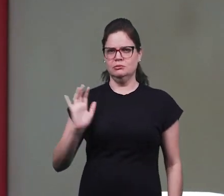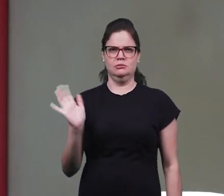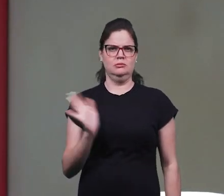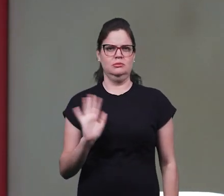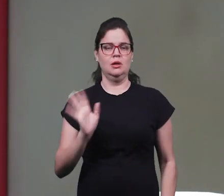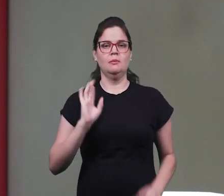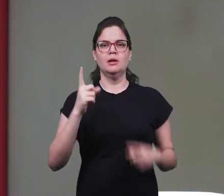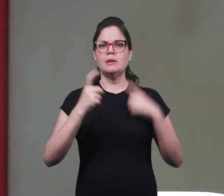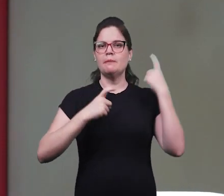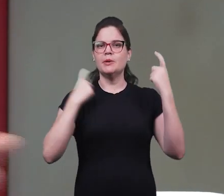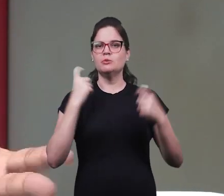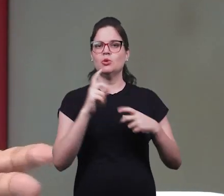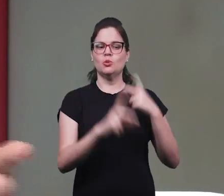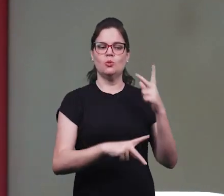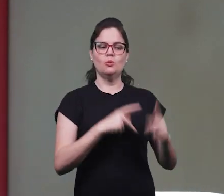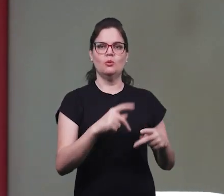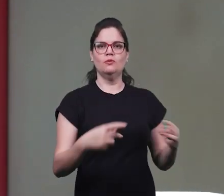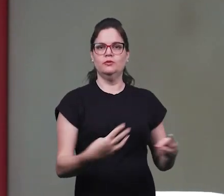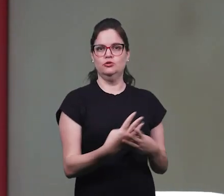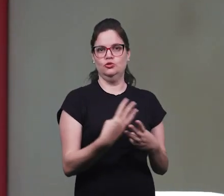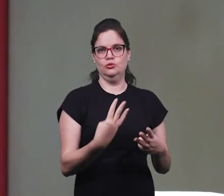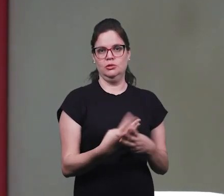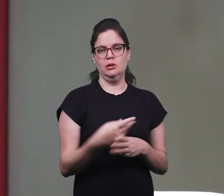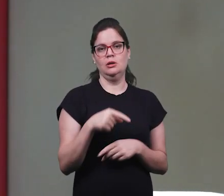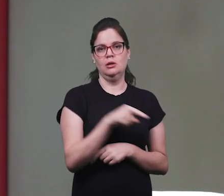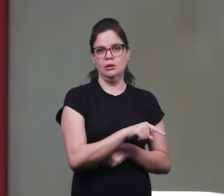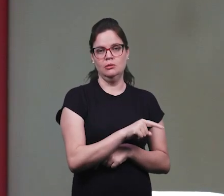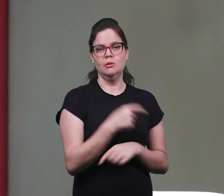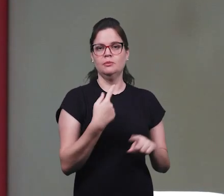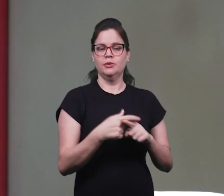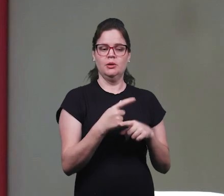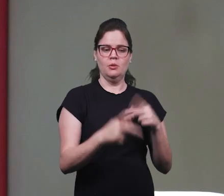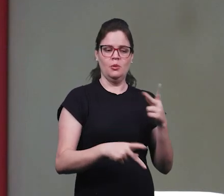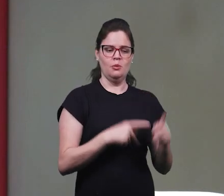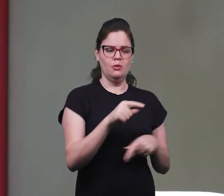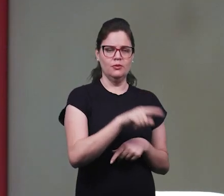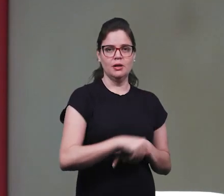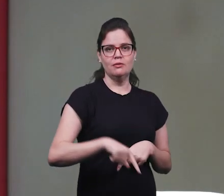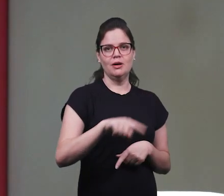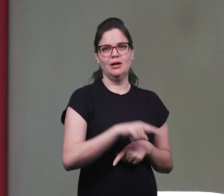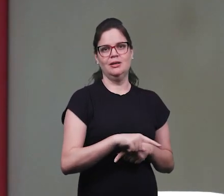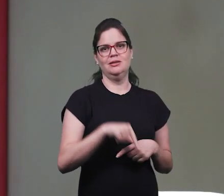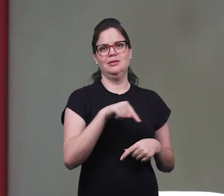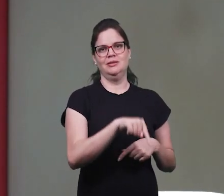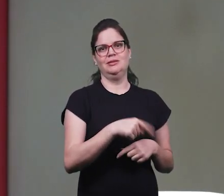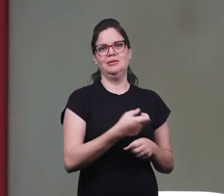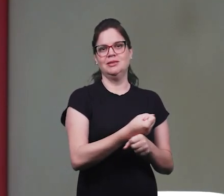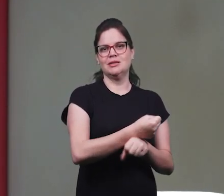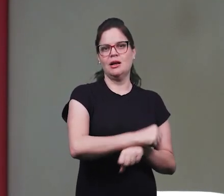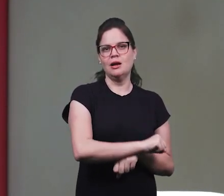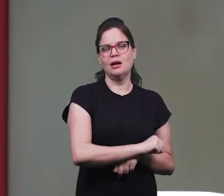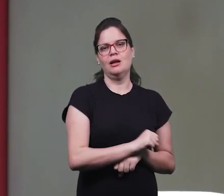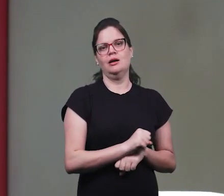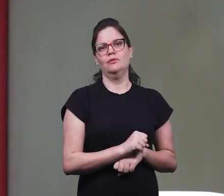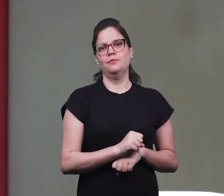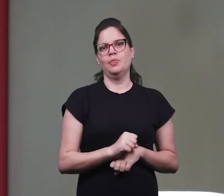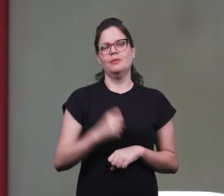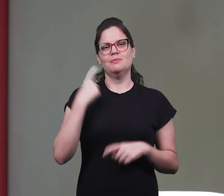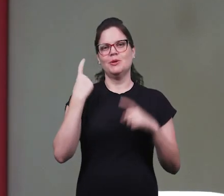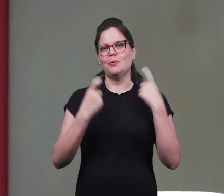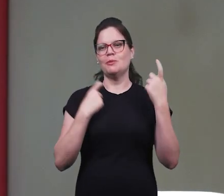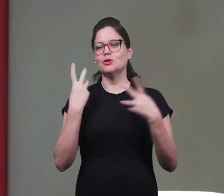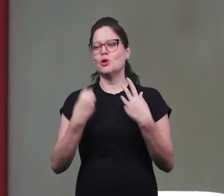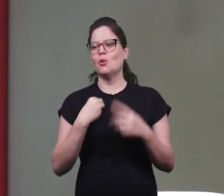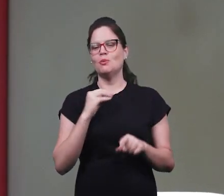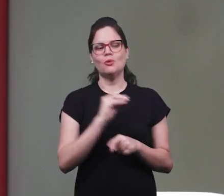né? Era com o povo ali em volta, ali, os judeus estavam ali naquela situação, porque esses judeus que estavam nessa região aqui